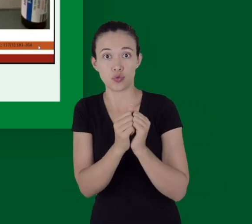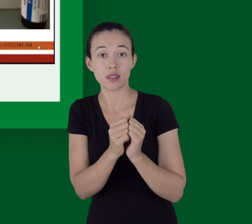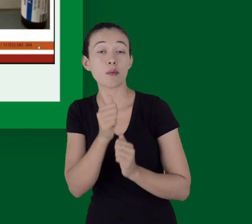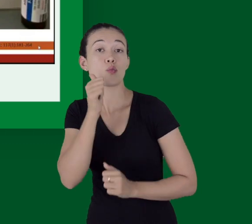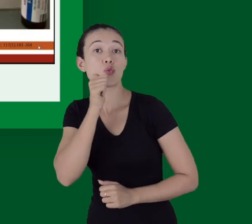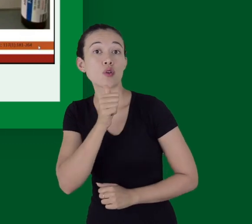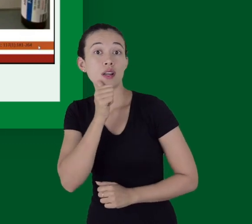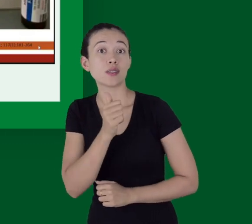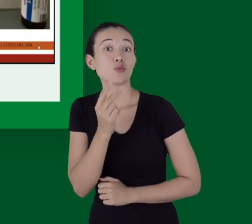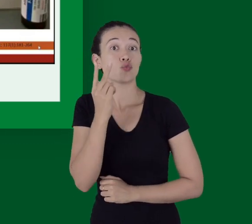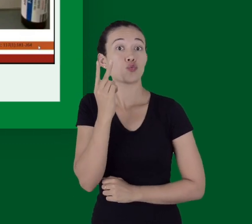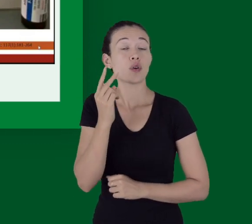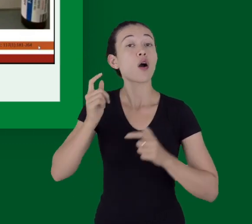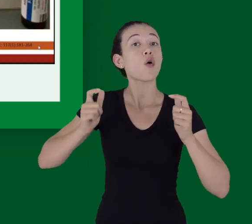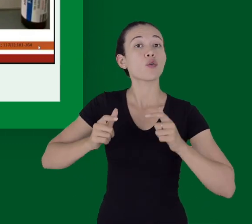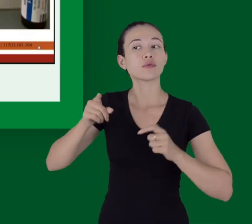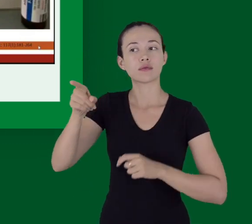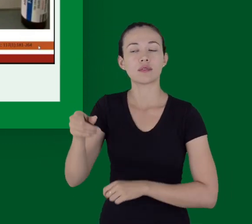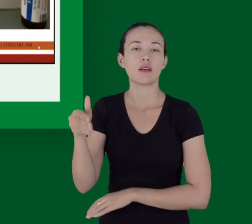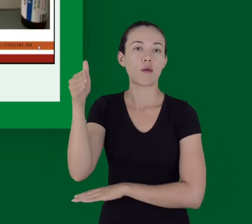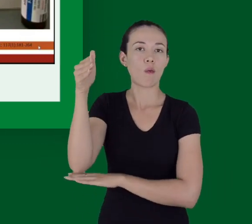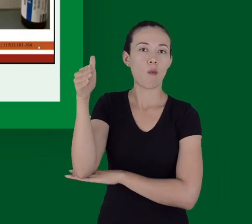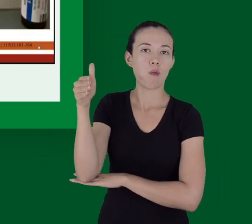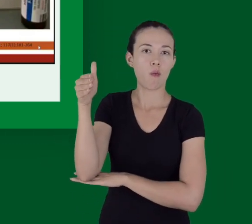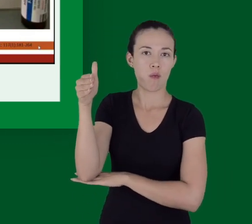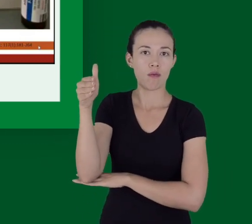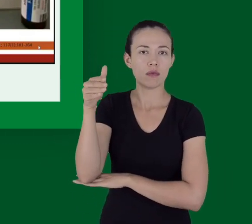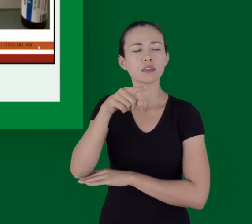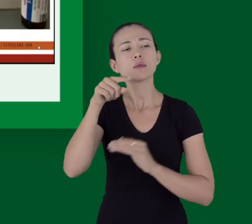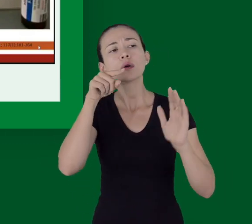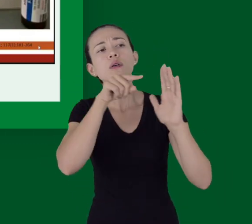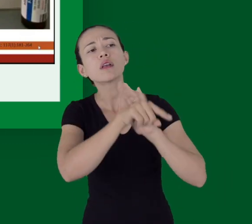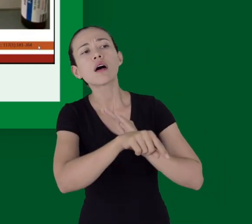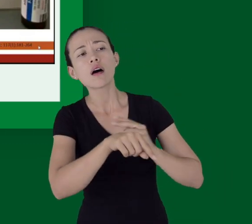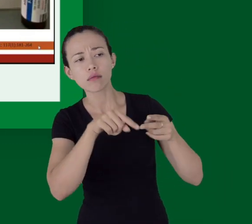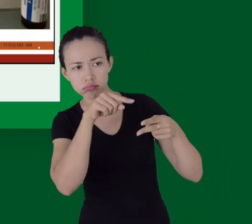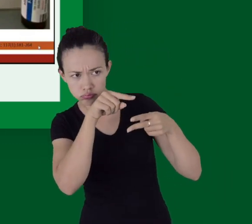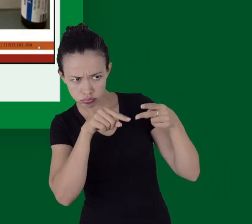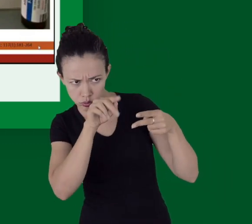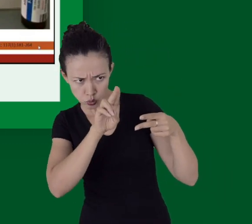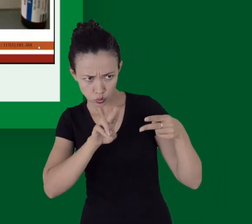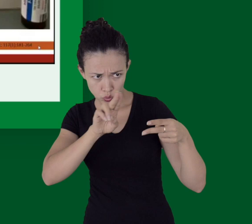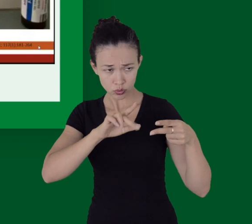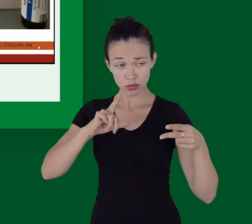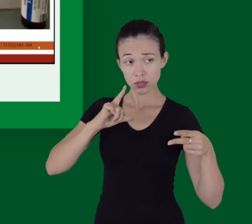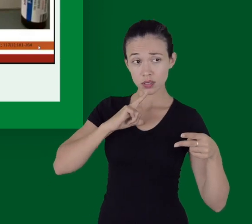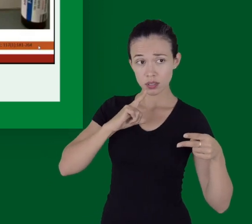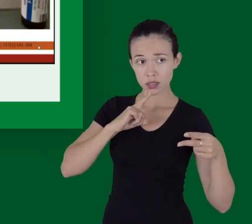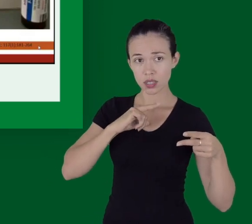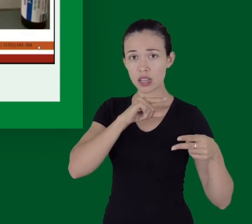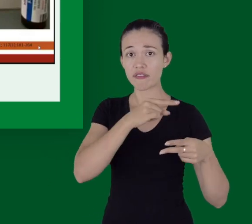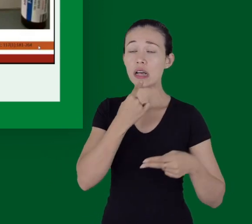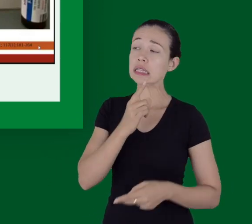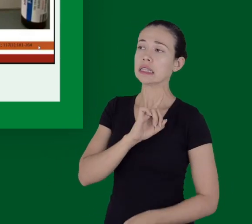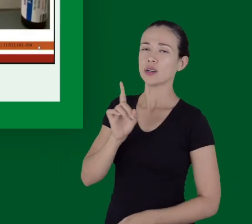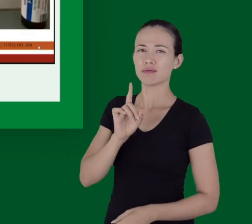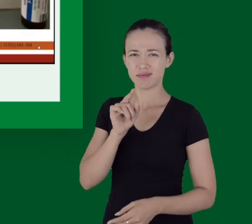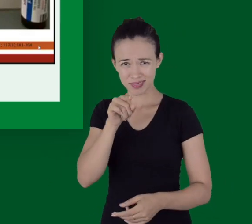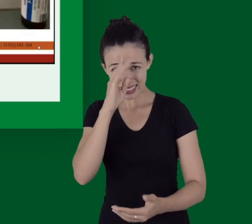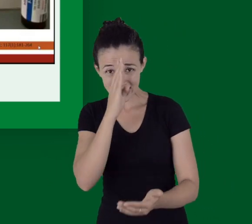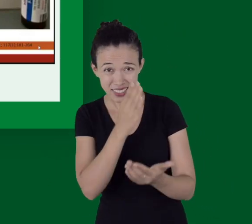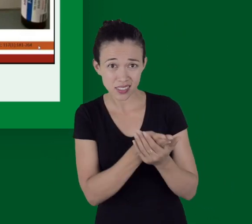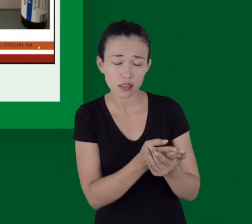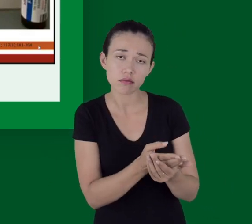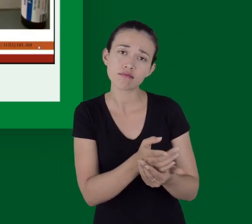com duas mulheres. Você vai perguntar para ele se ele usou Sildenafil, Tadalafilo, e se ele falar não, você vai acreditar? Não vai. Entendeu? A gente precisa ter